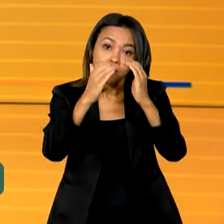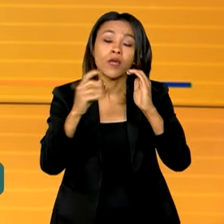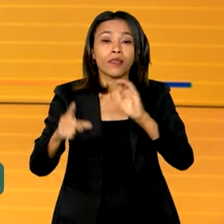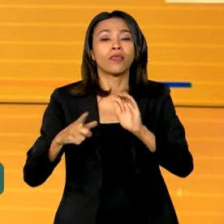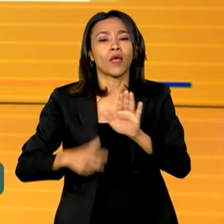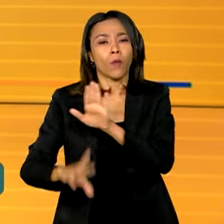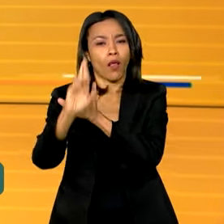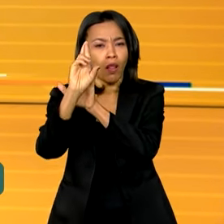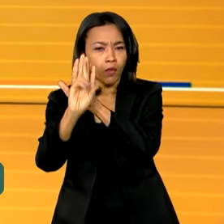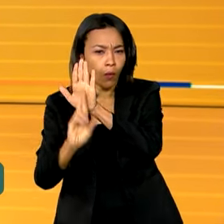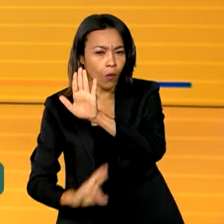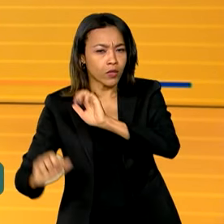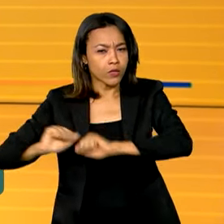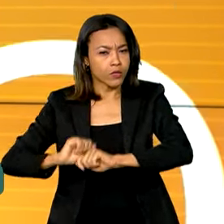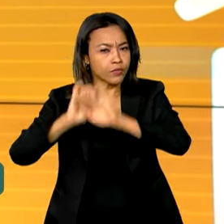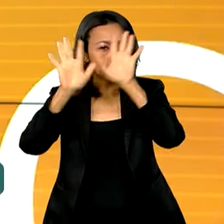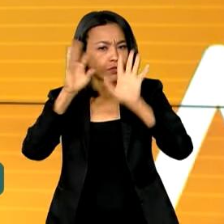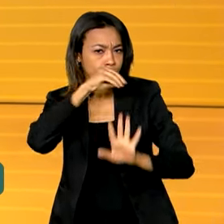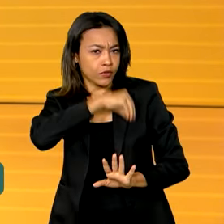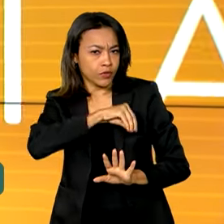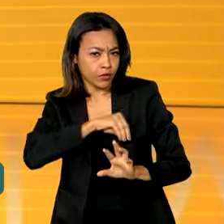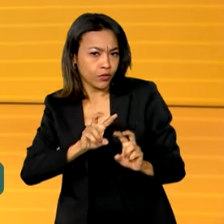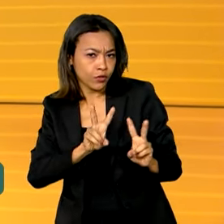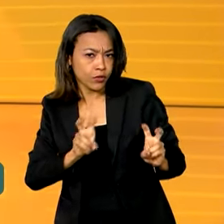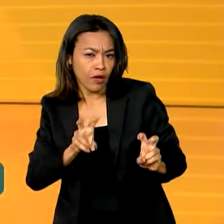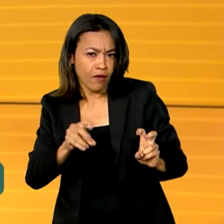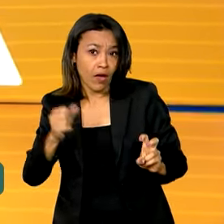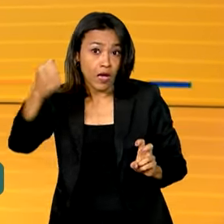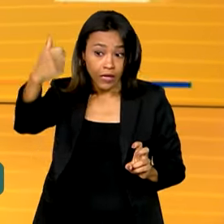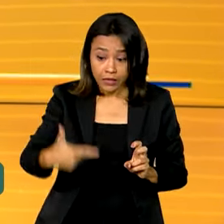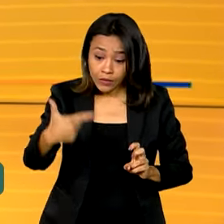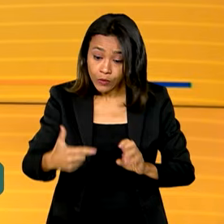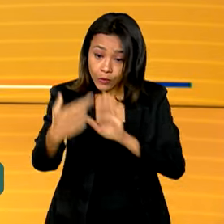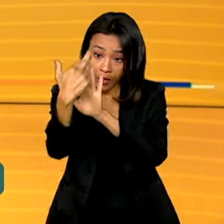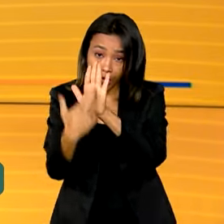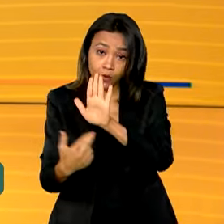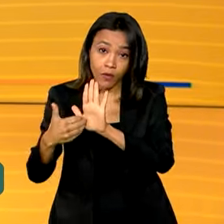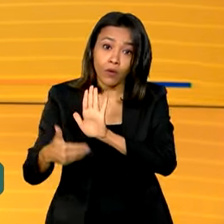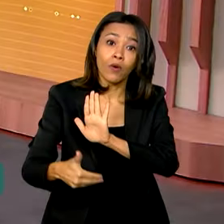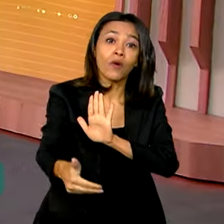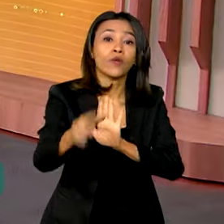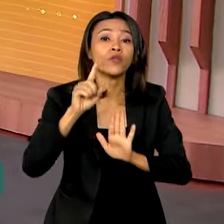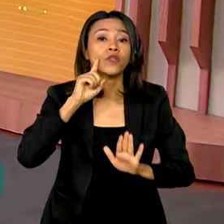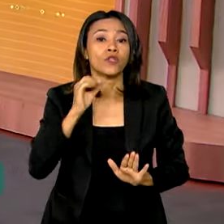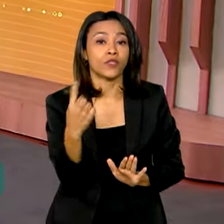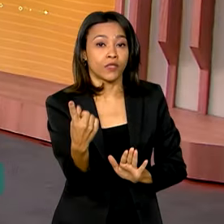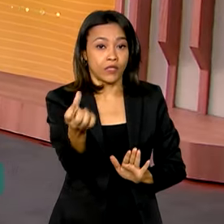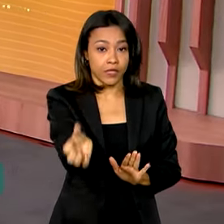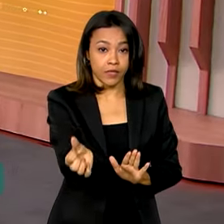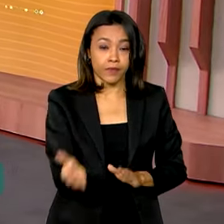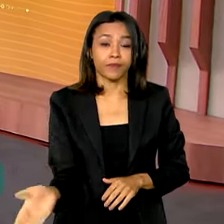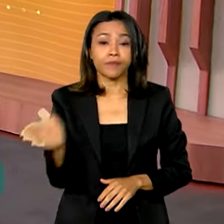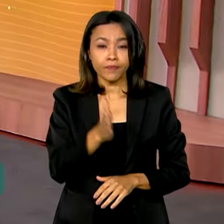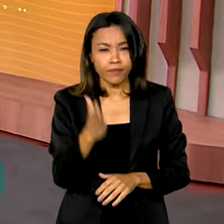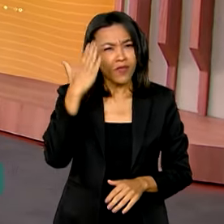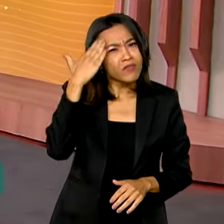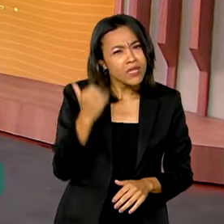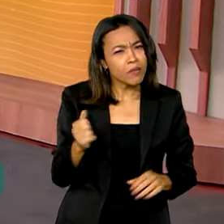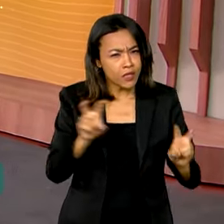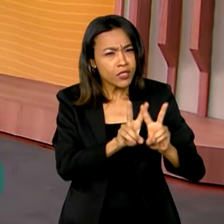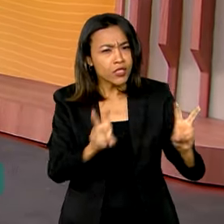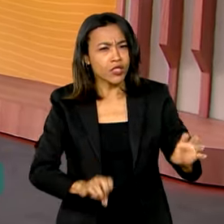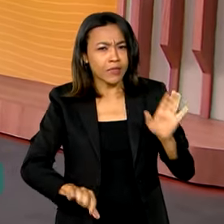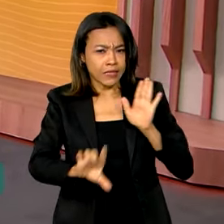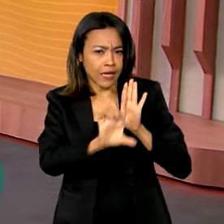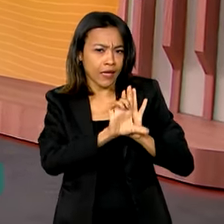transparência salarial. A segunda edição deve ser publicada no próximo dia 16. Então, vamos saber mais sobre essa lei